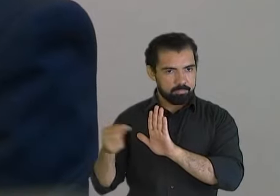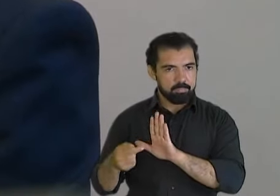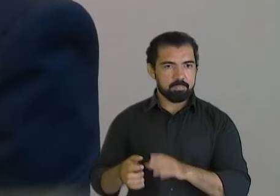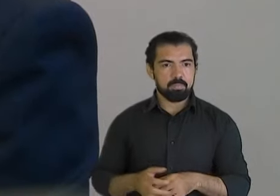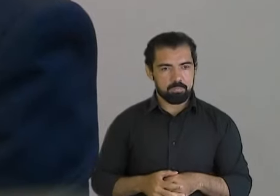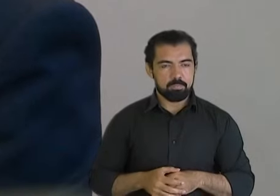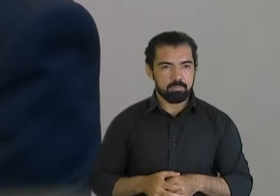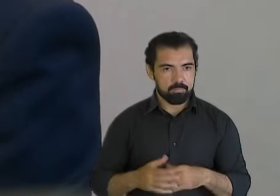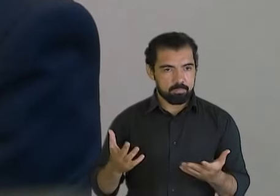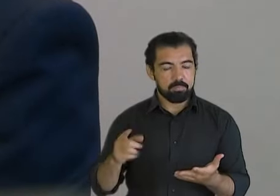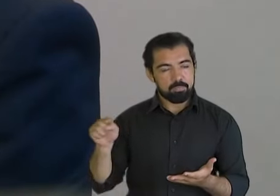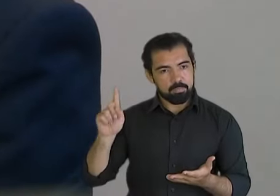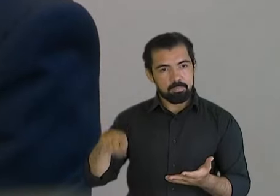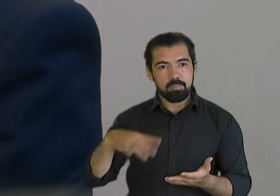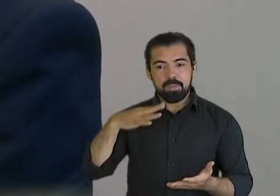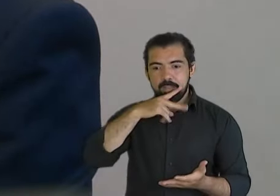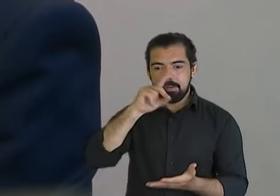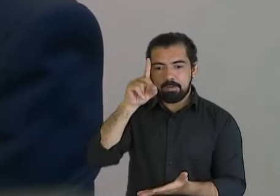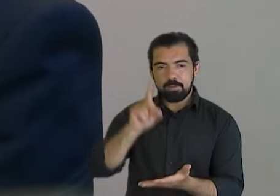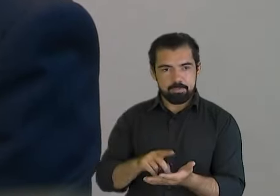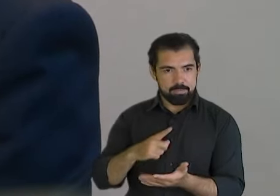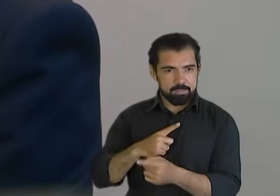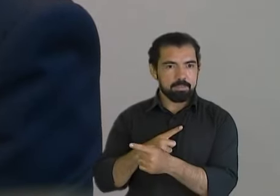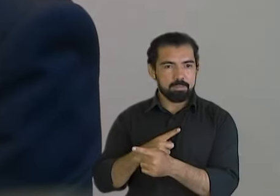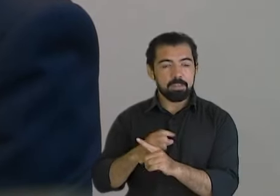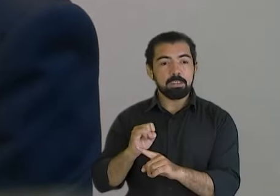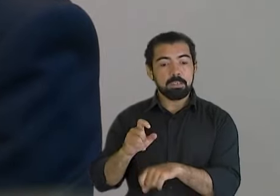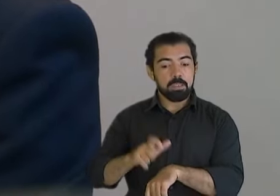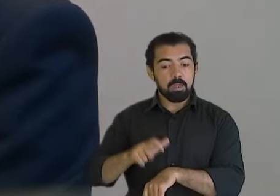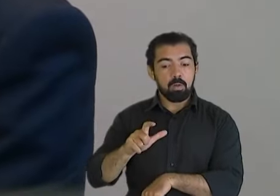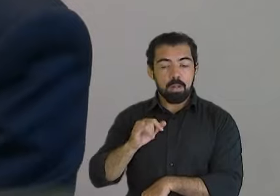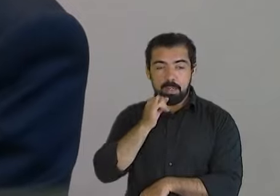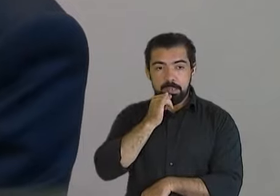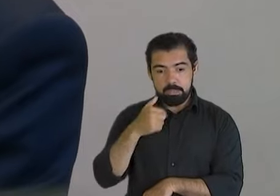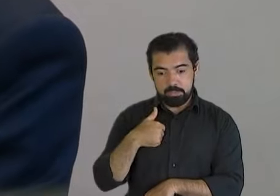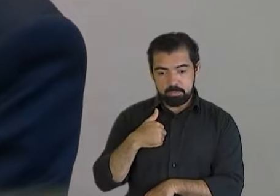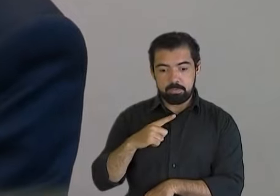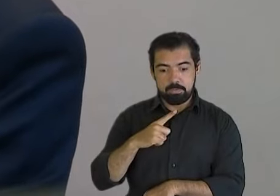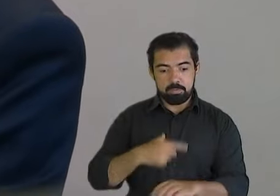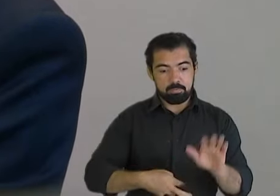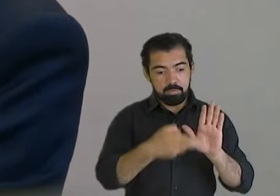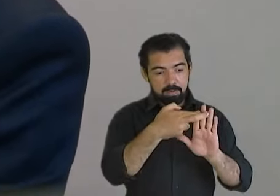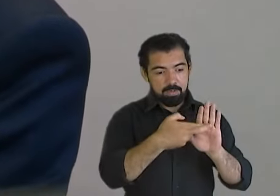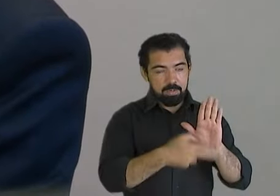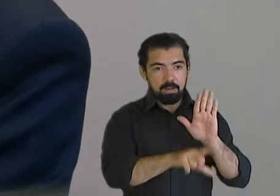realidade de uma realidade, né? Porque a partir do momento em que eu tenho uma normatização